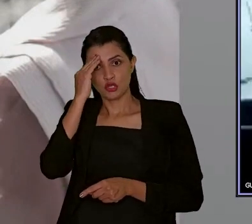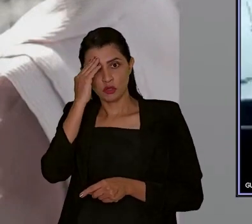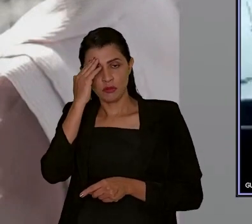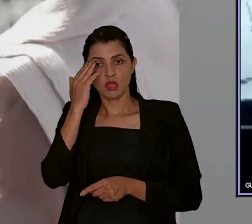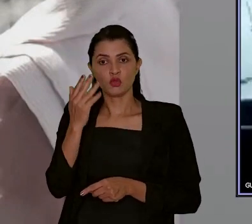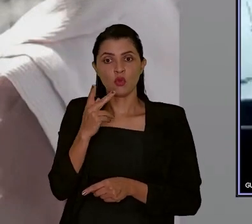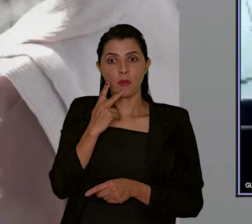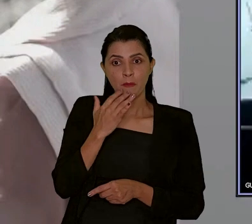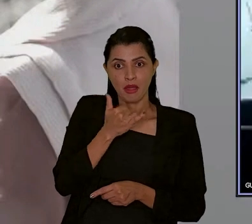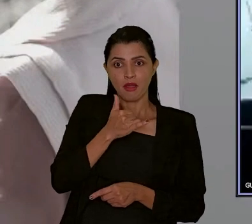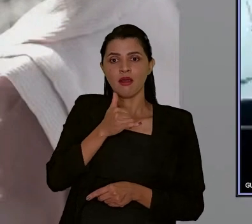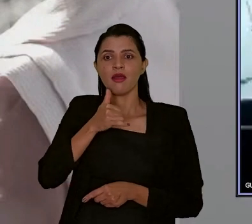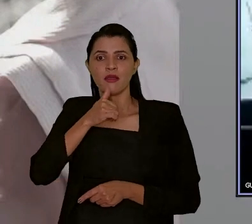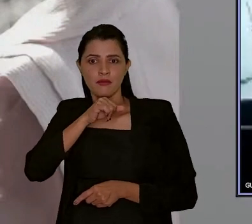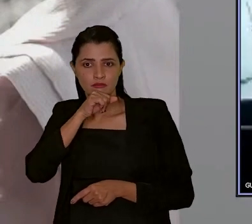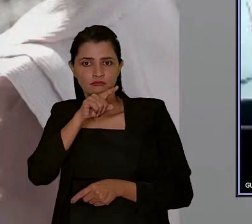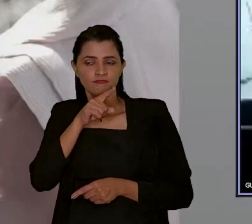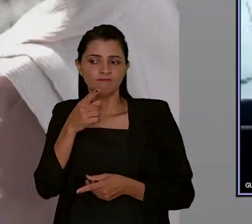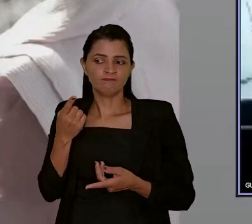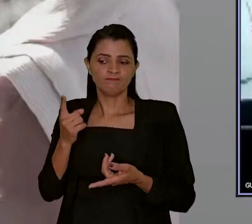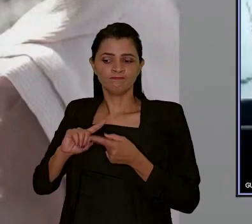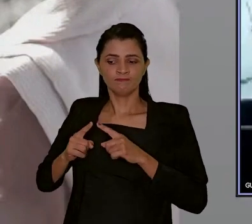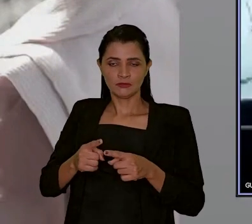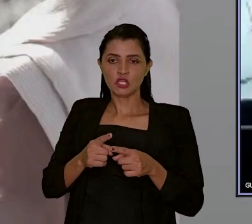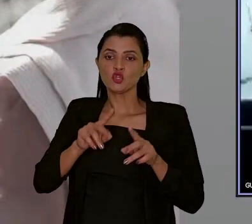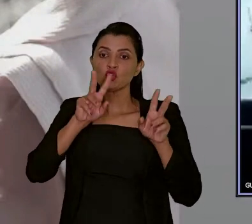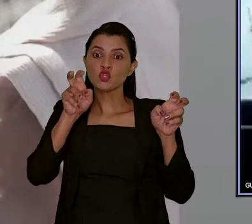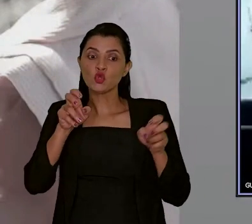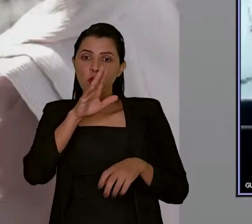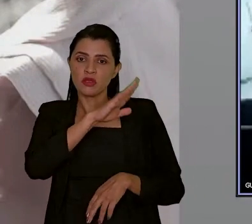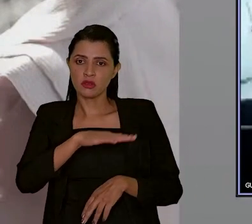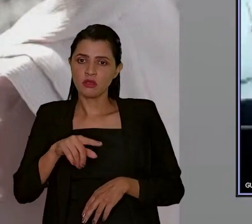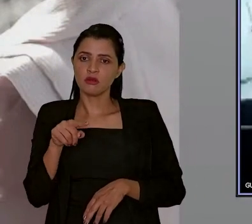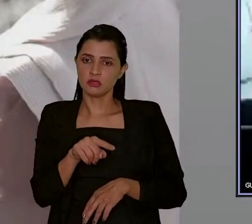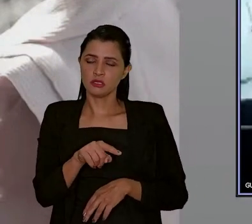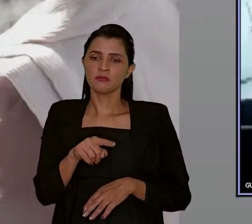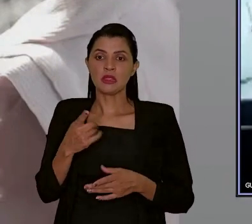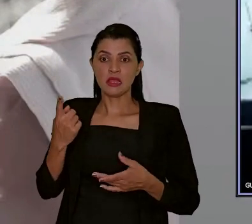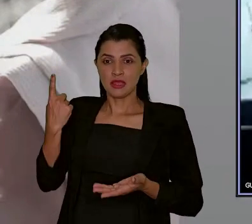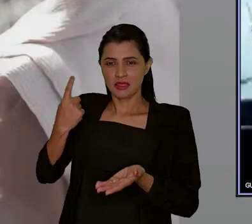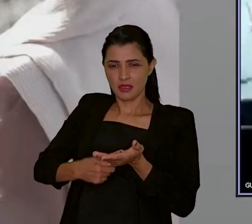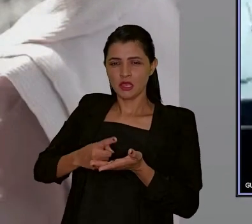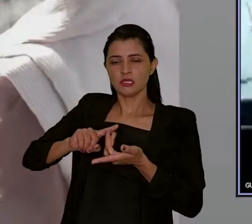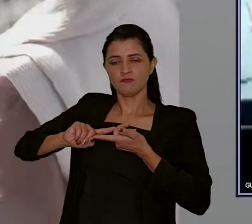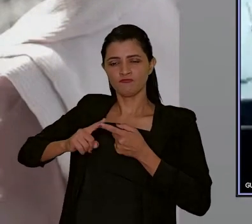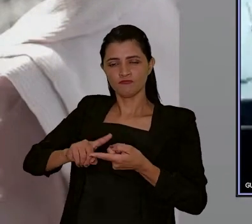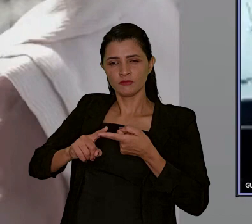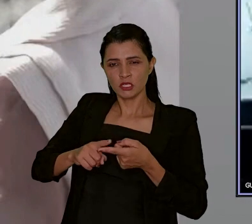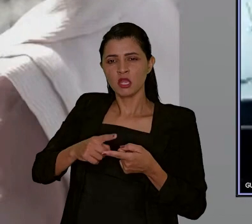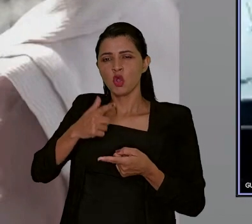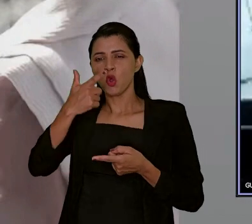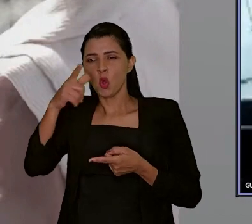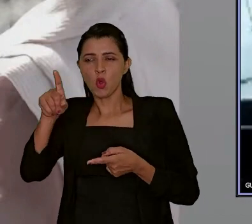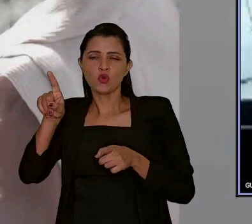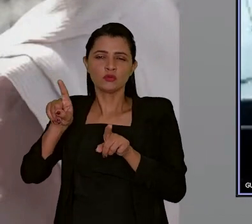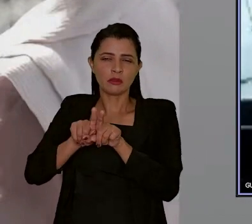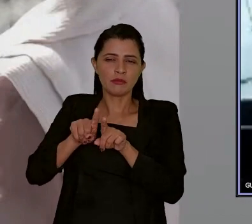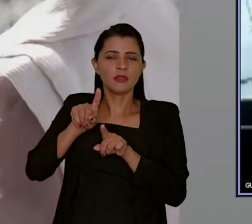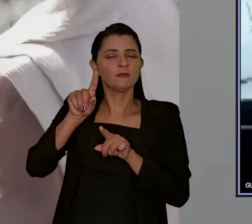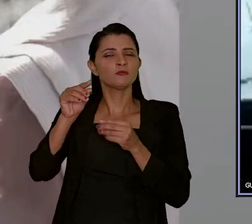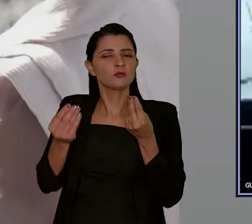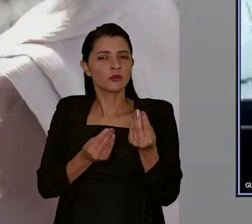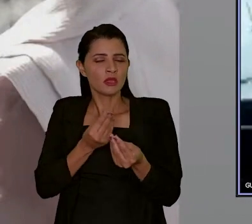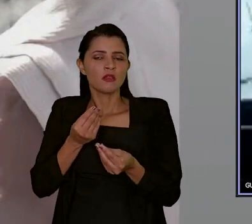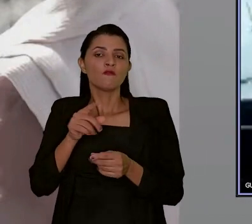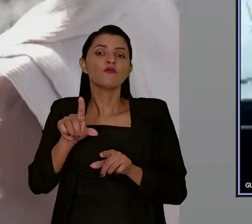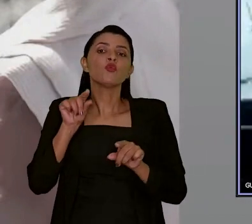a respeito da situação da criança, e nesse acordo, entre outros aspectos, ficou deliberado, ficou